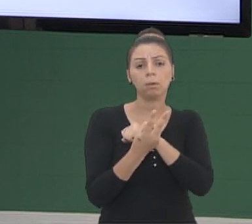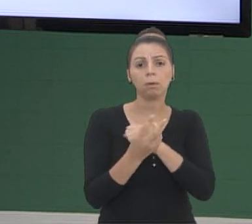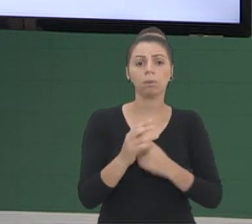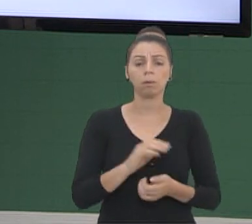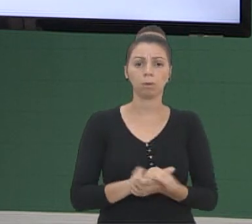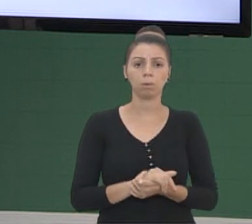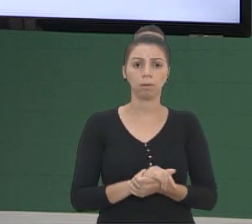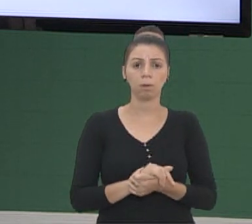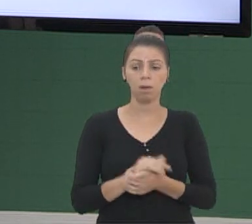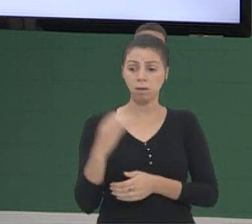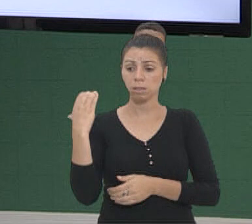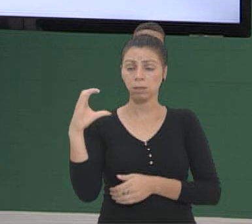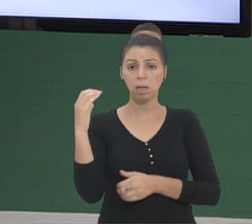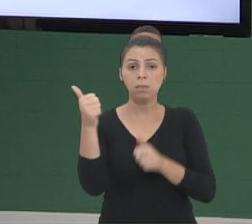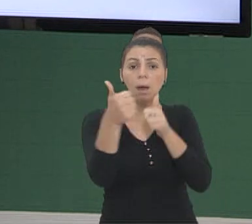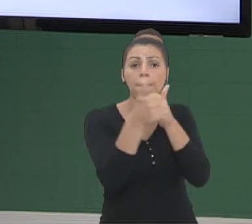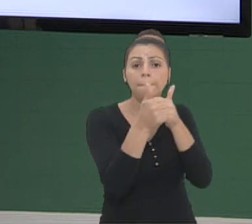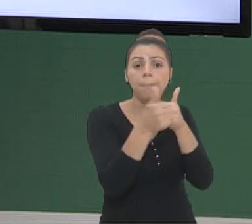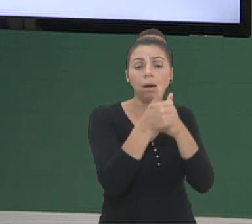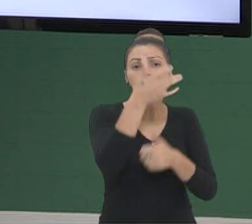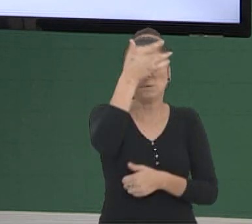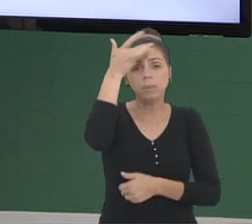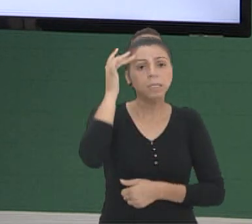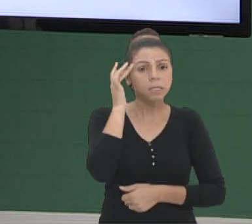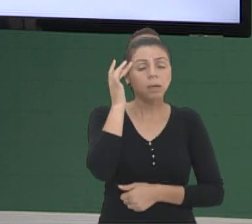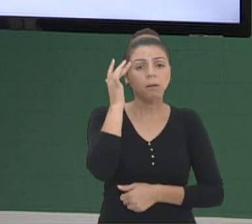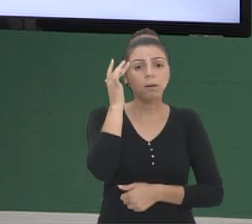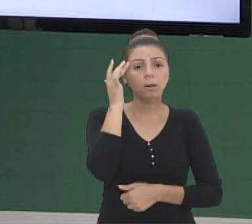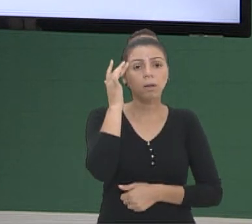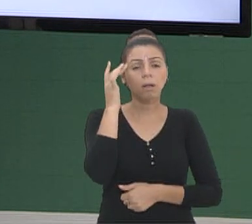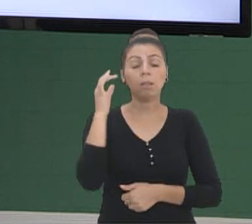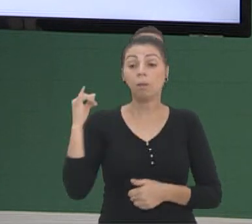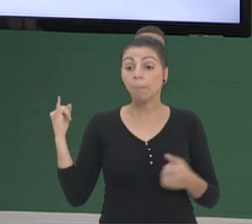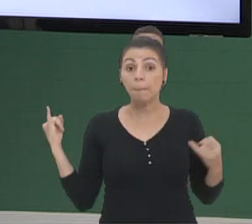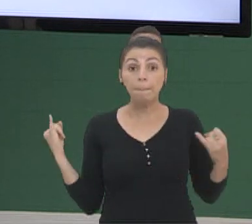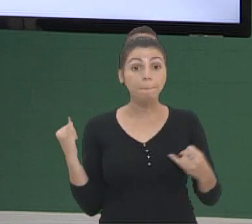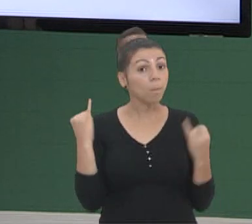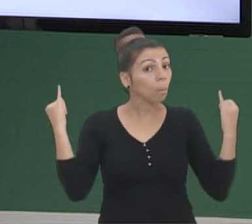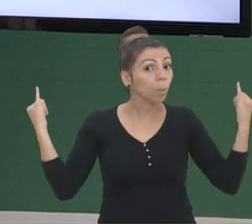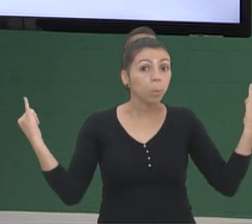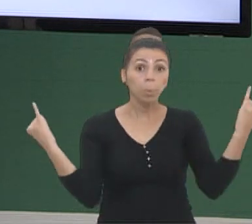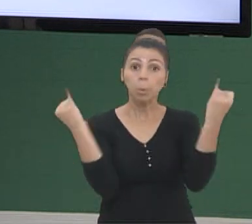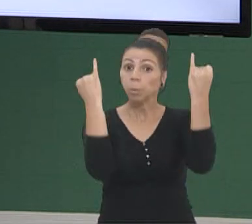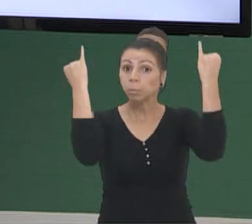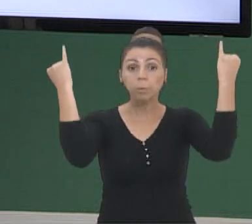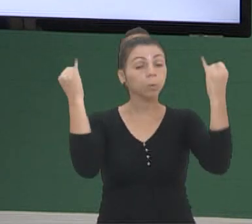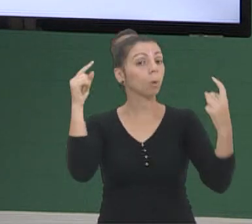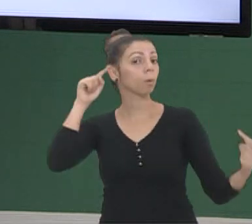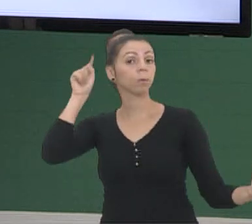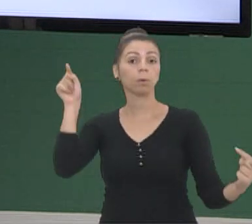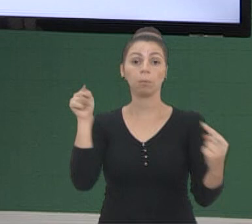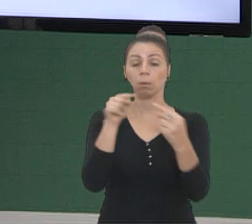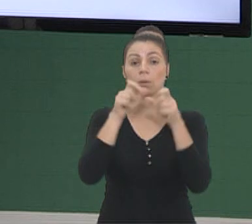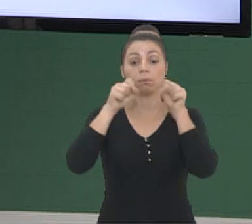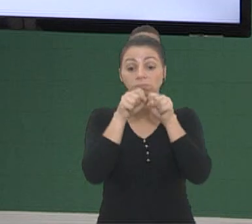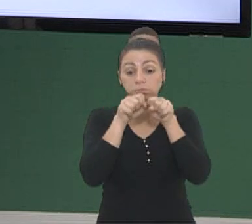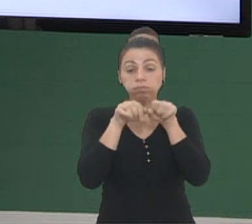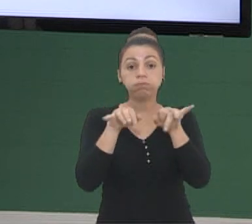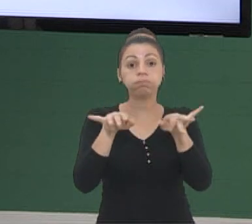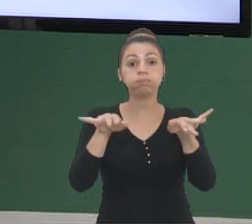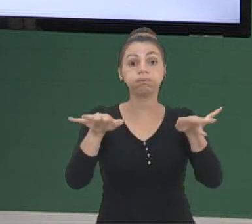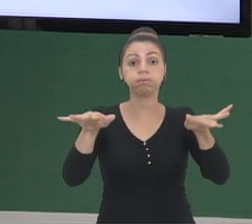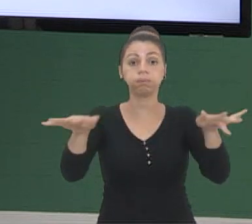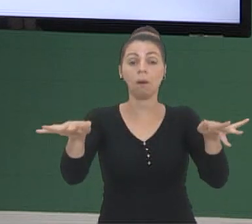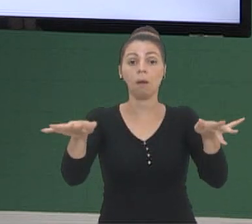do cidadão, com certeza ele é muito importante no seu objetivo de divulgar para as